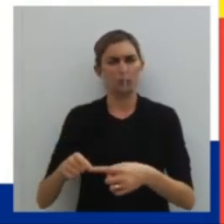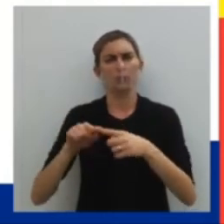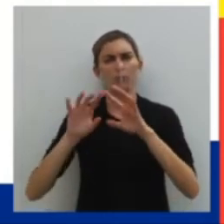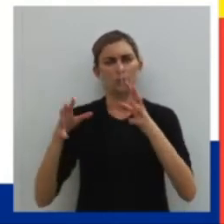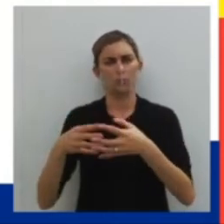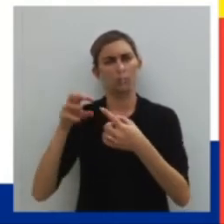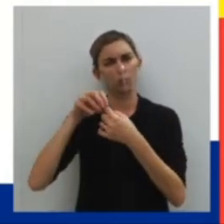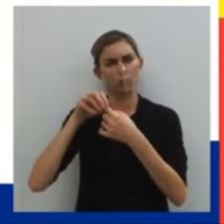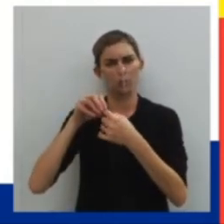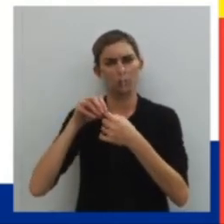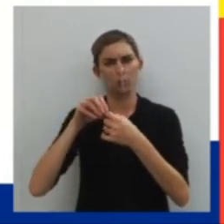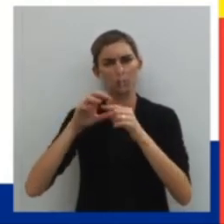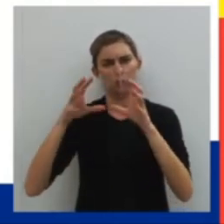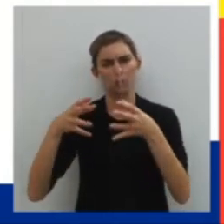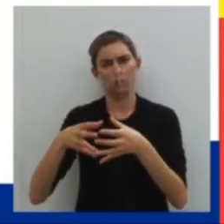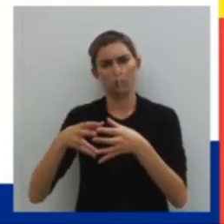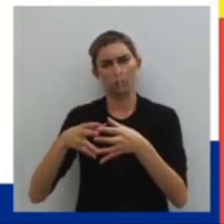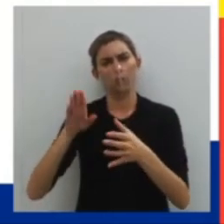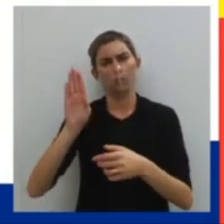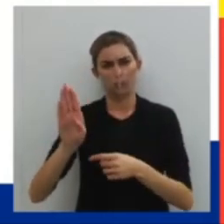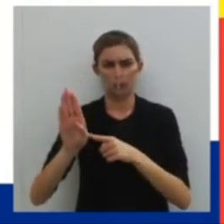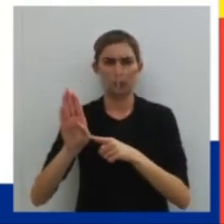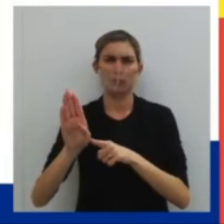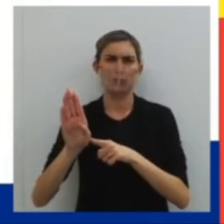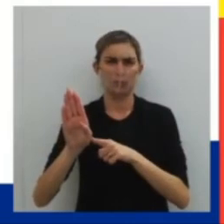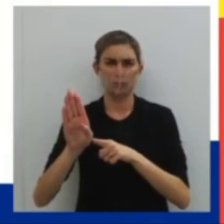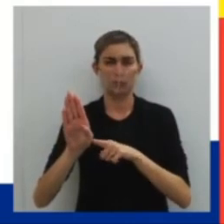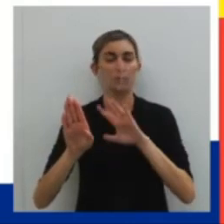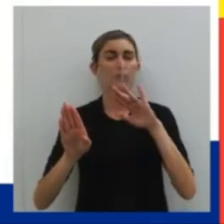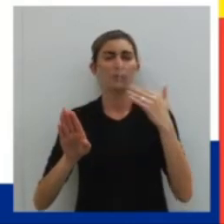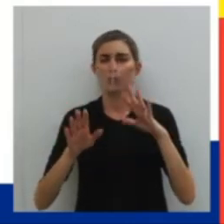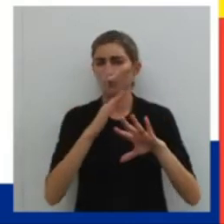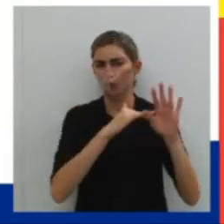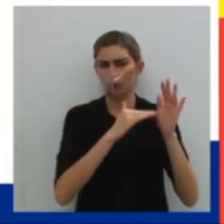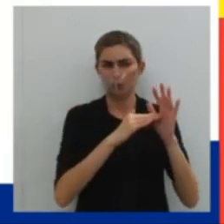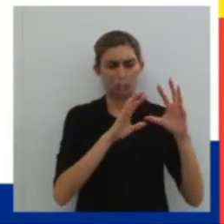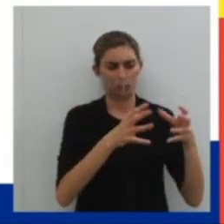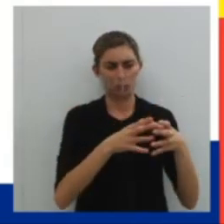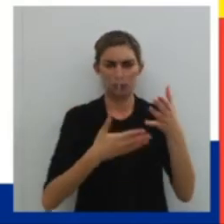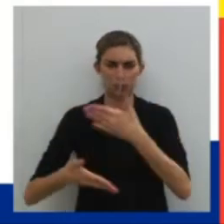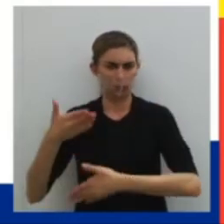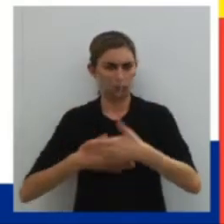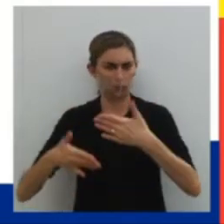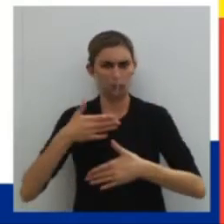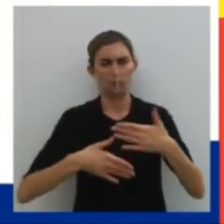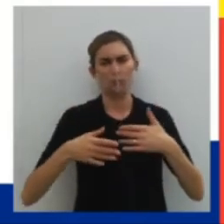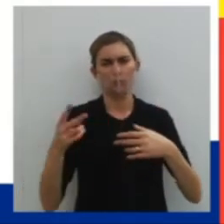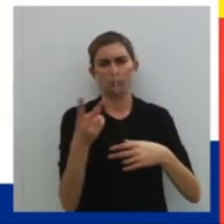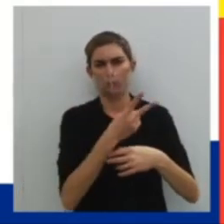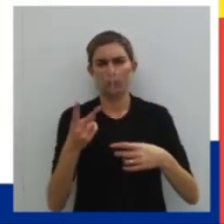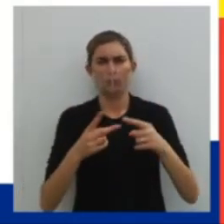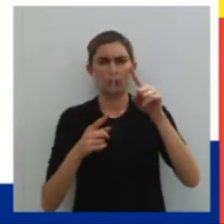um único elemento do conjunto B, galera. Então, todas as relações que estabelecerem